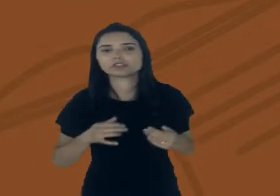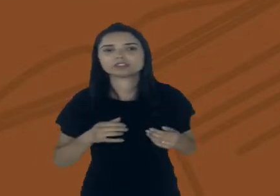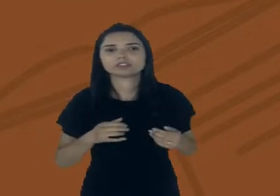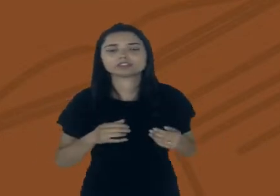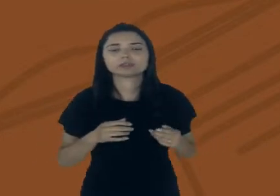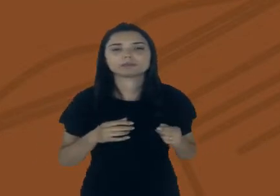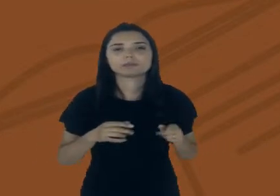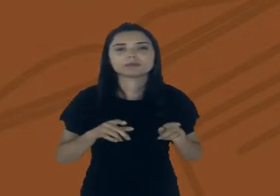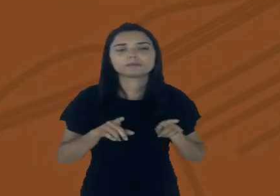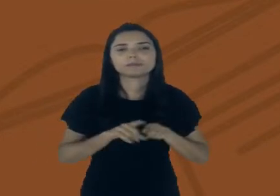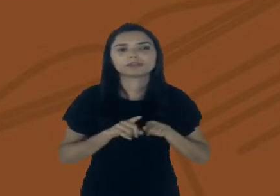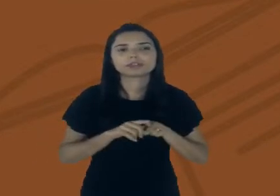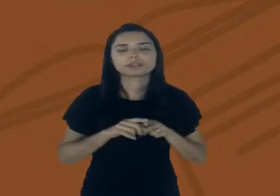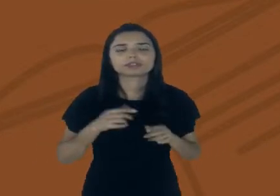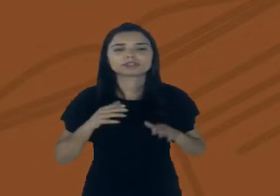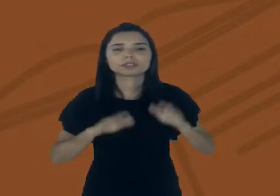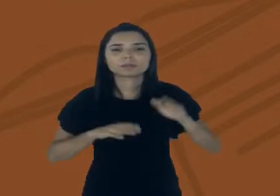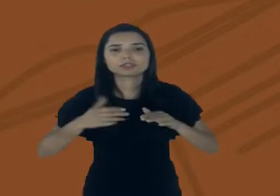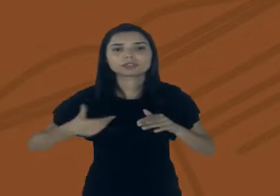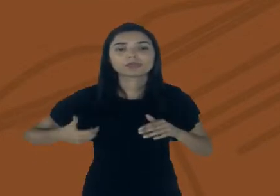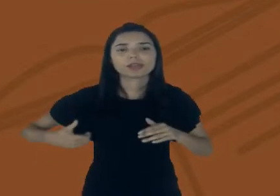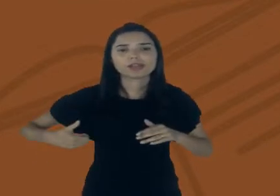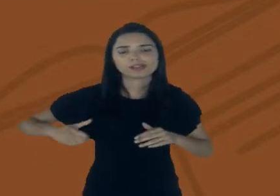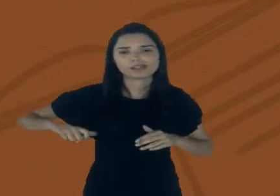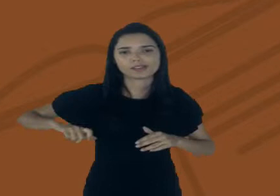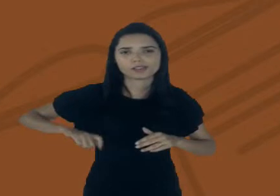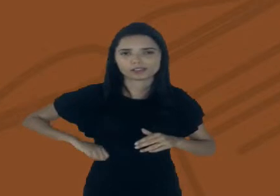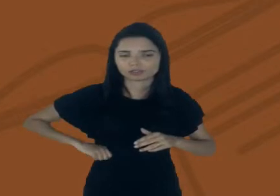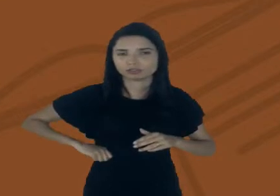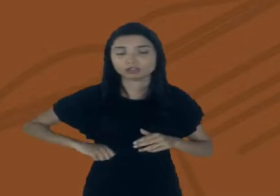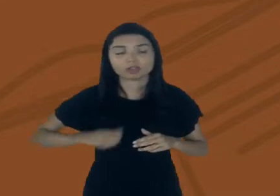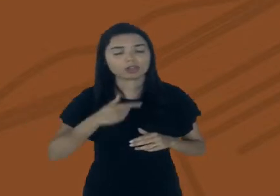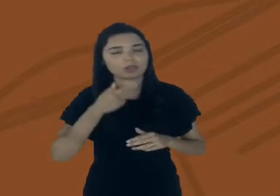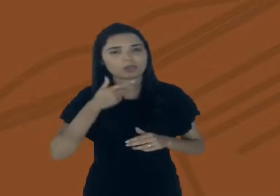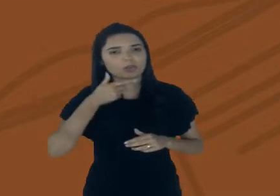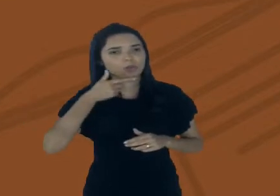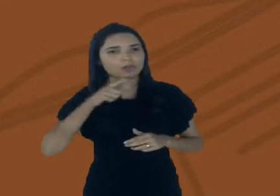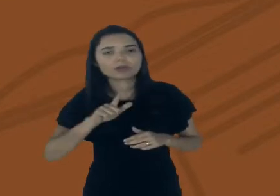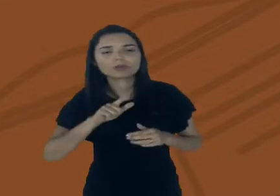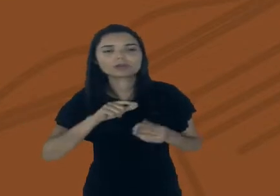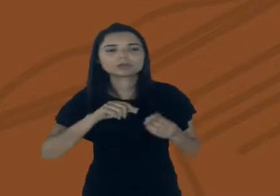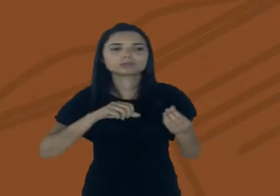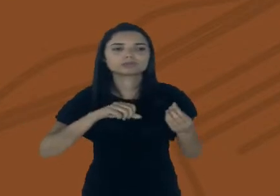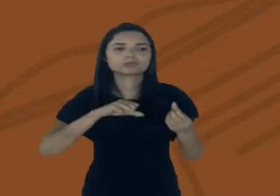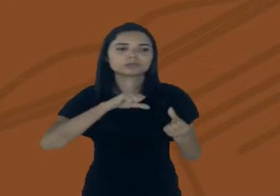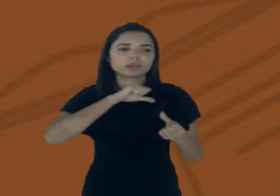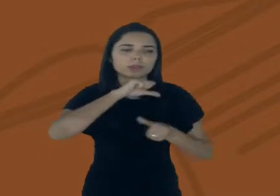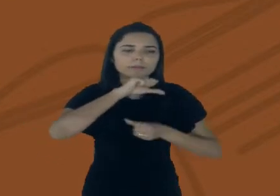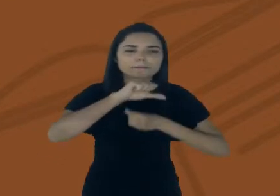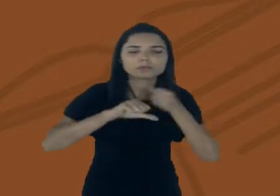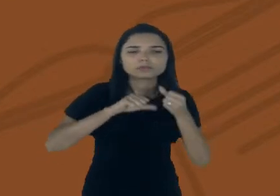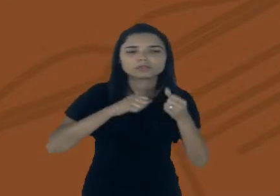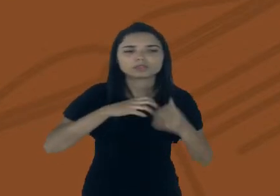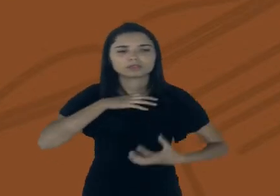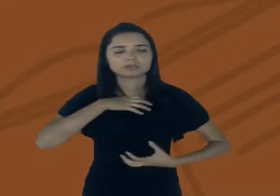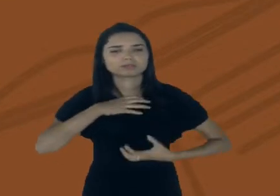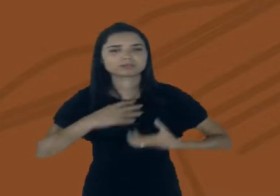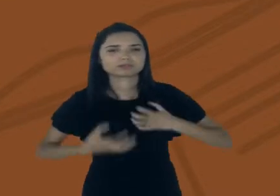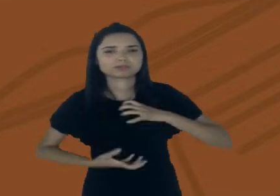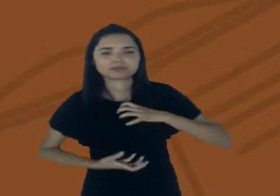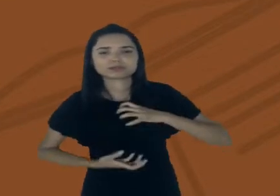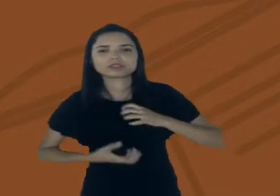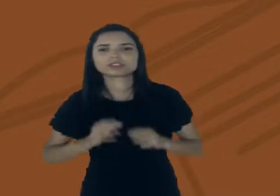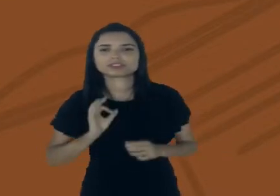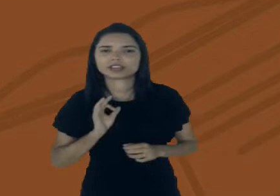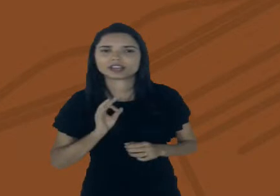a insulina exercer adequadamente os seus efeitos. Quando a gente fala da insulina, a gente está se referindo ao hormônio que é produzido lá nas